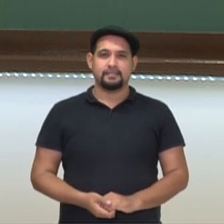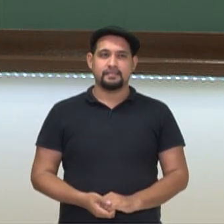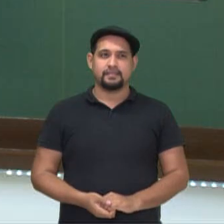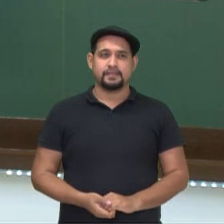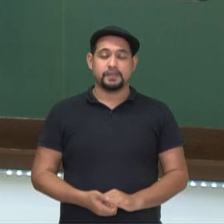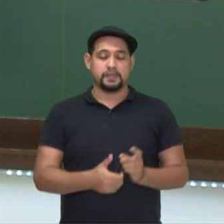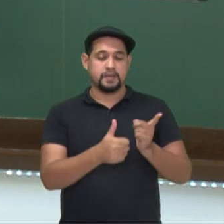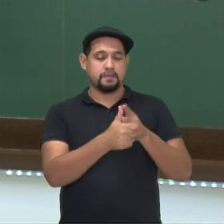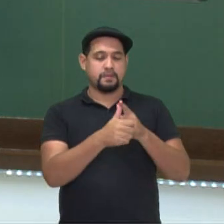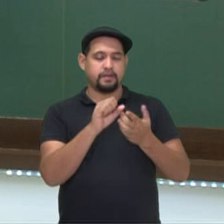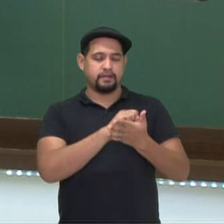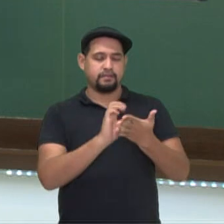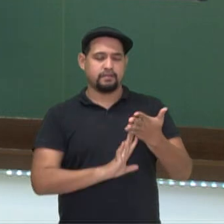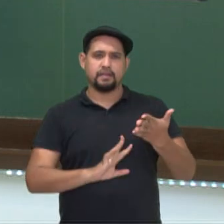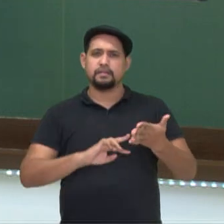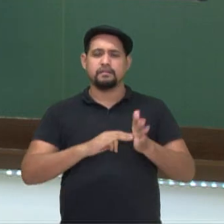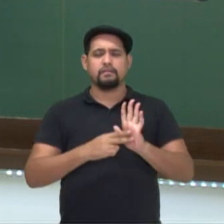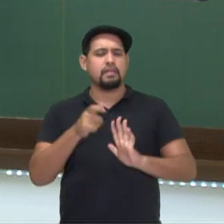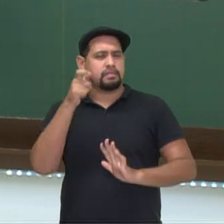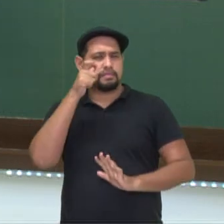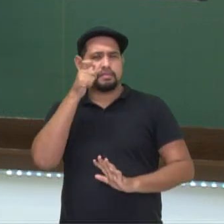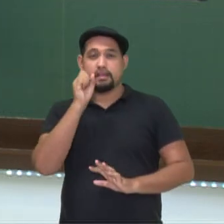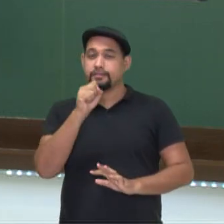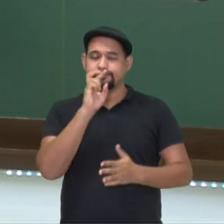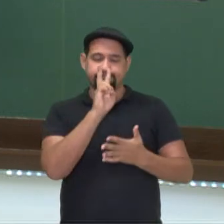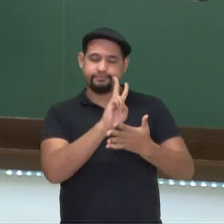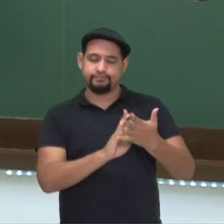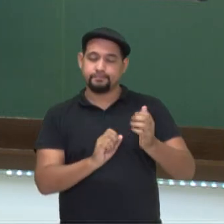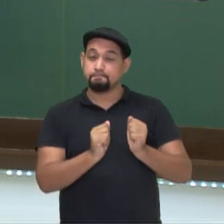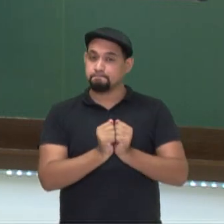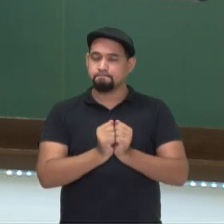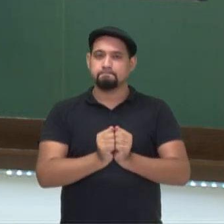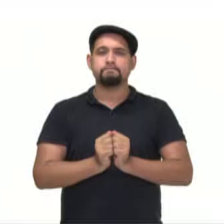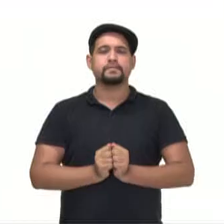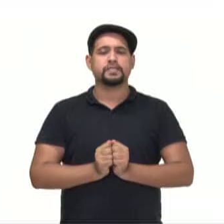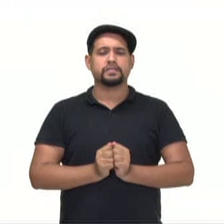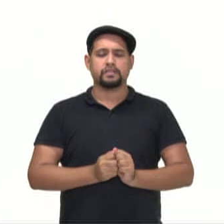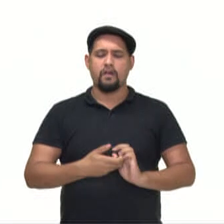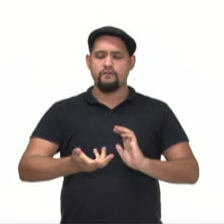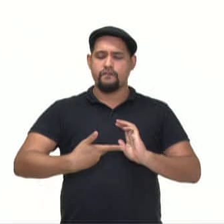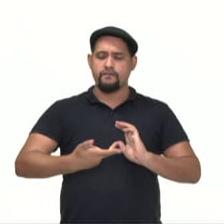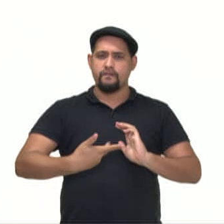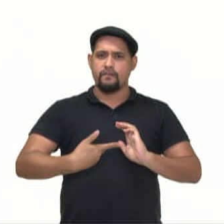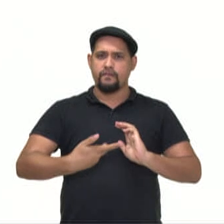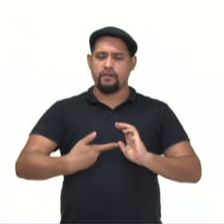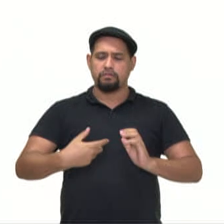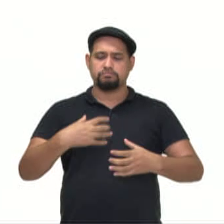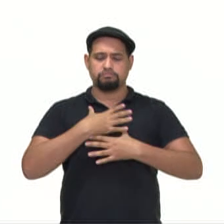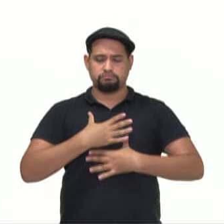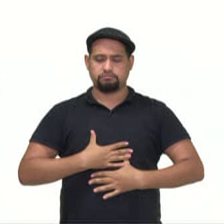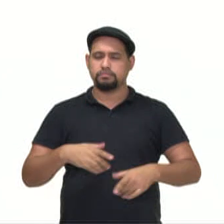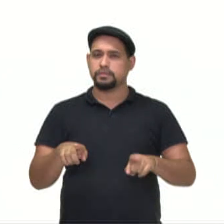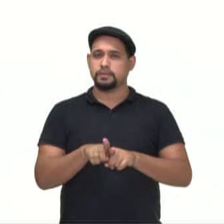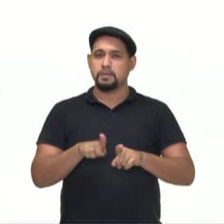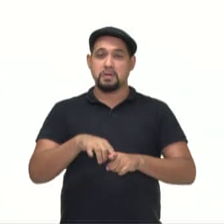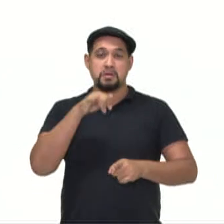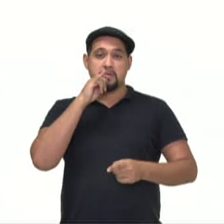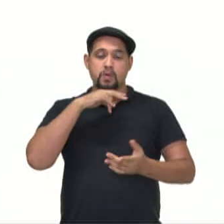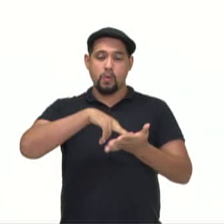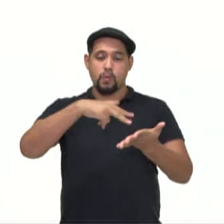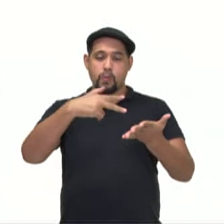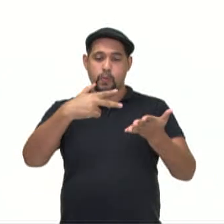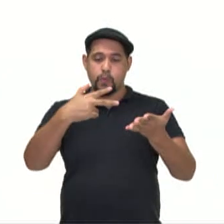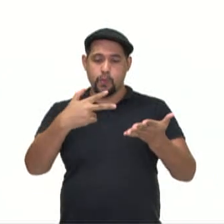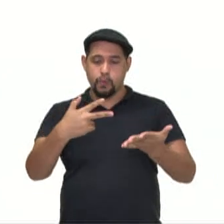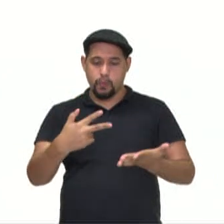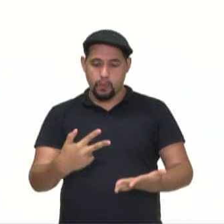O primeiro exercício ele é um exercício bem interessante. Vamos ler juntos. A velocidade de um corpo que cai de uma certa altura